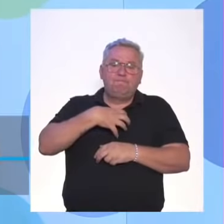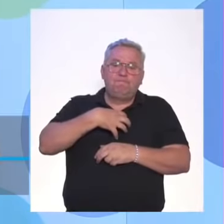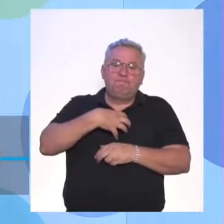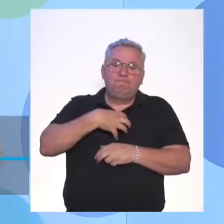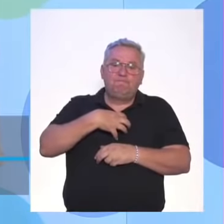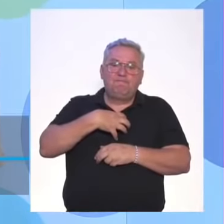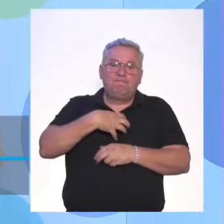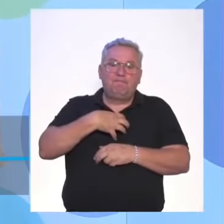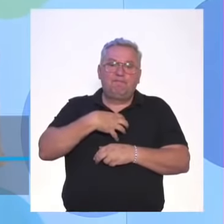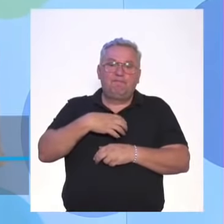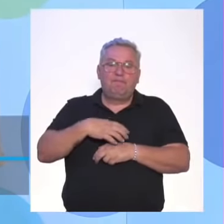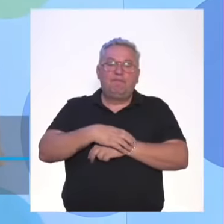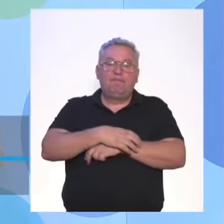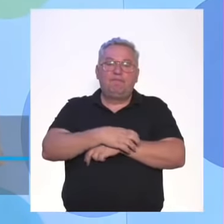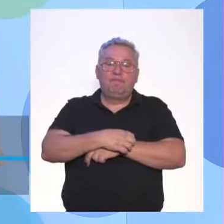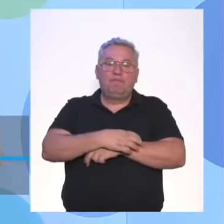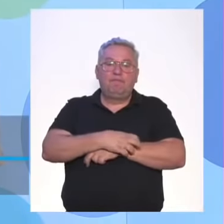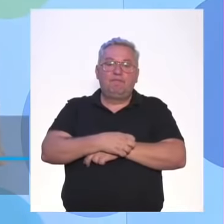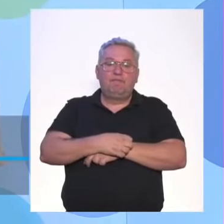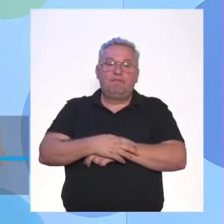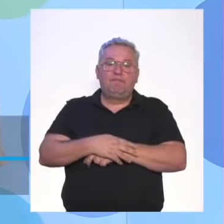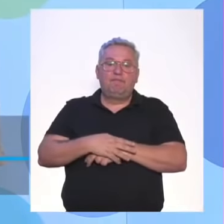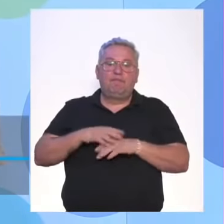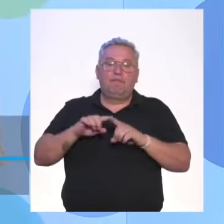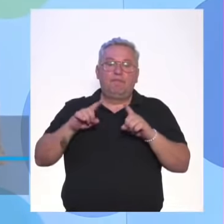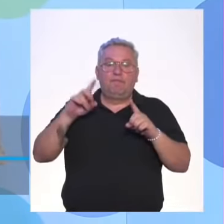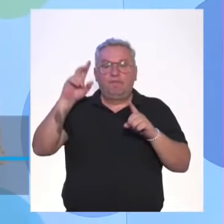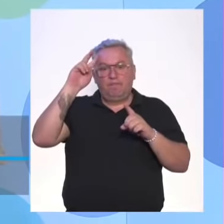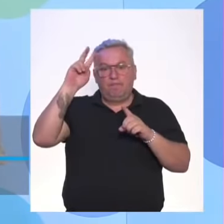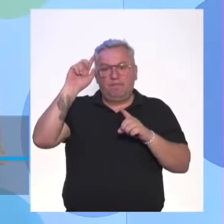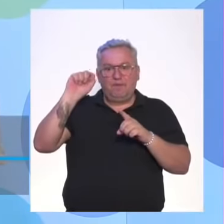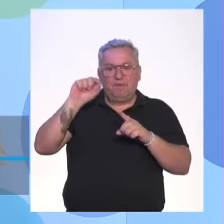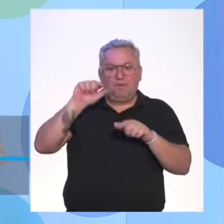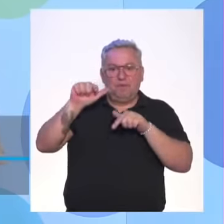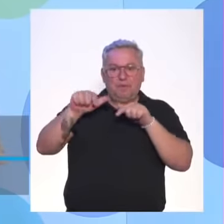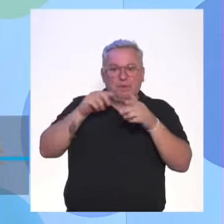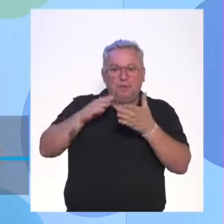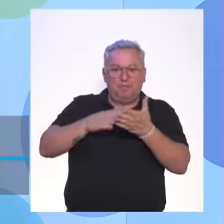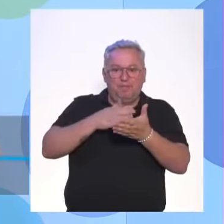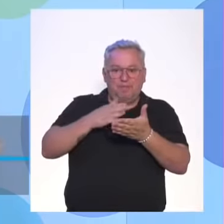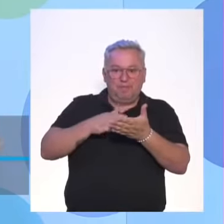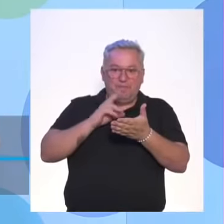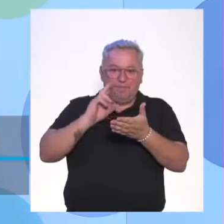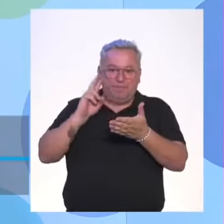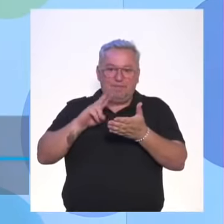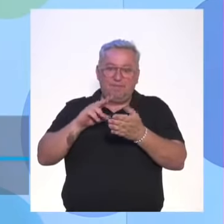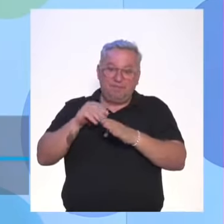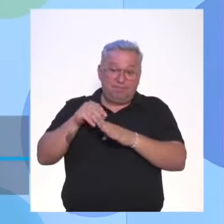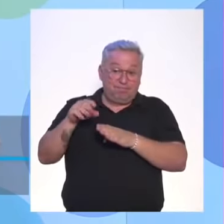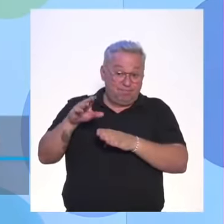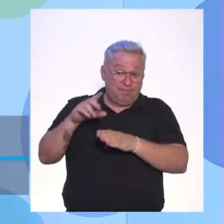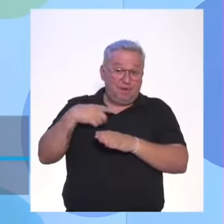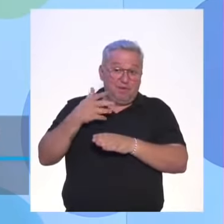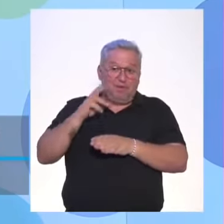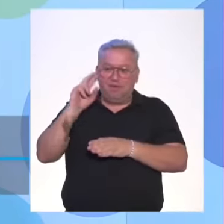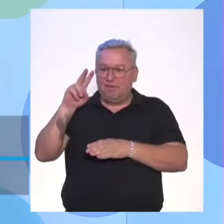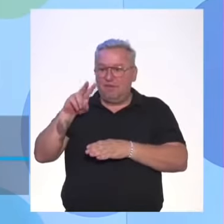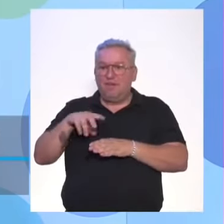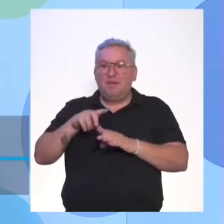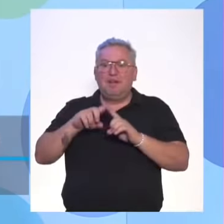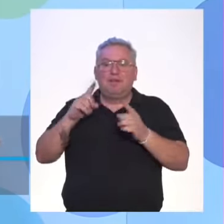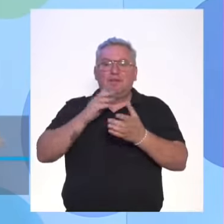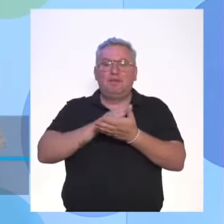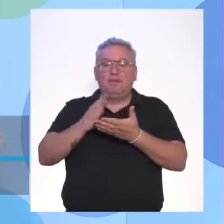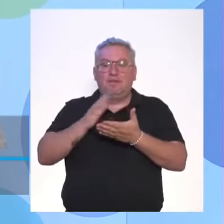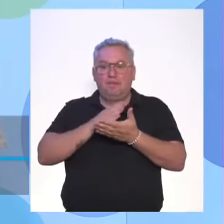sentido a gente retomou o início da obra né para quem vai ler aí eu não vou dar muito spoiler porque eu quero que vocês Leiam